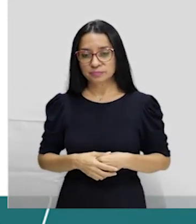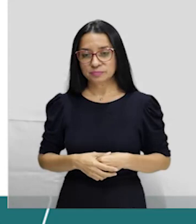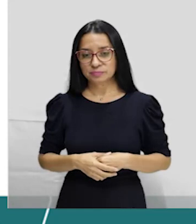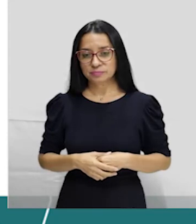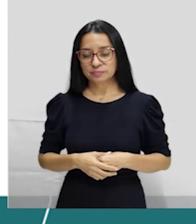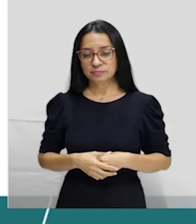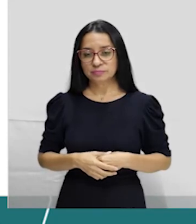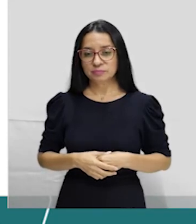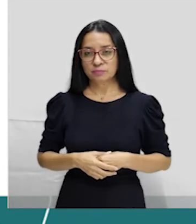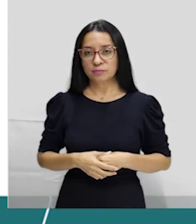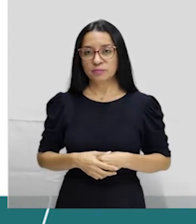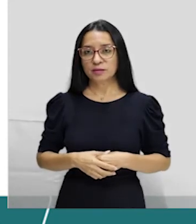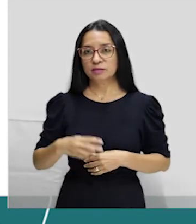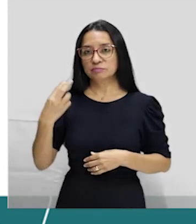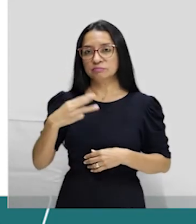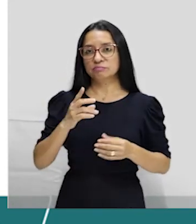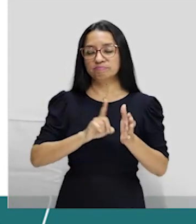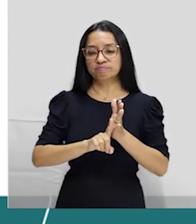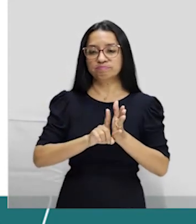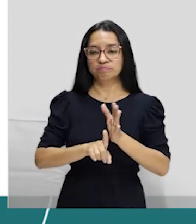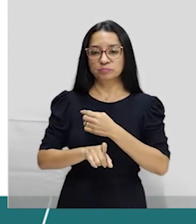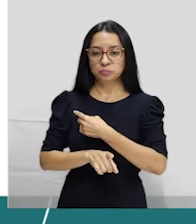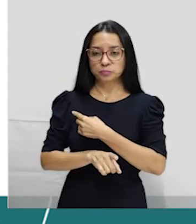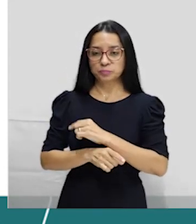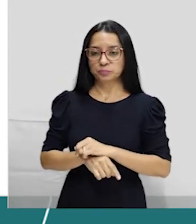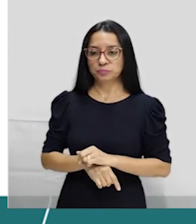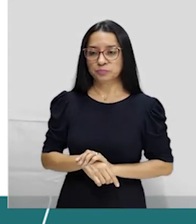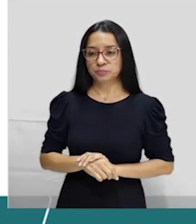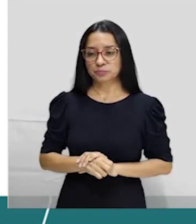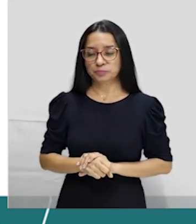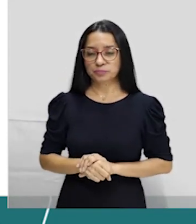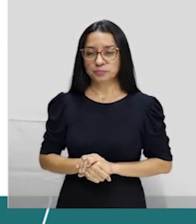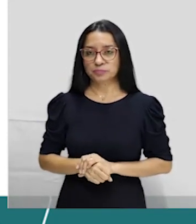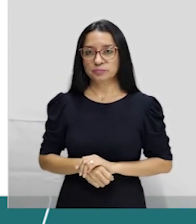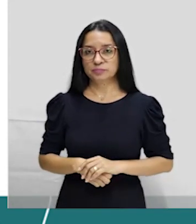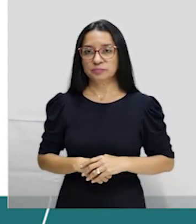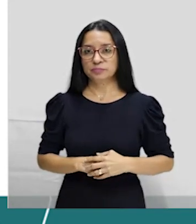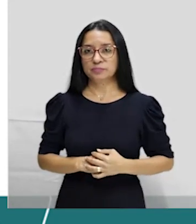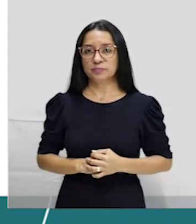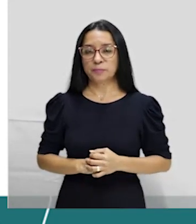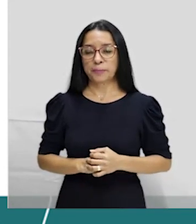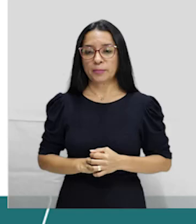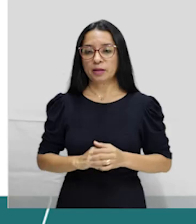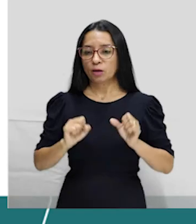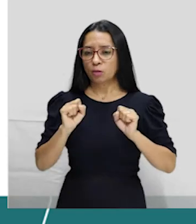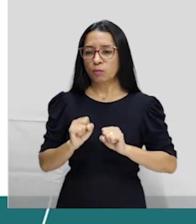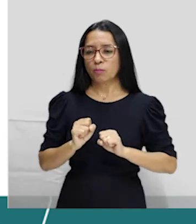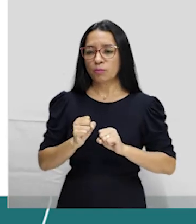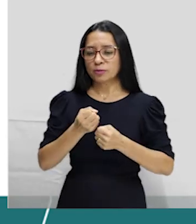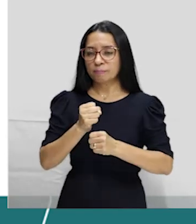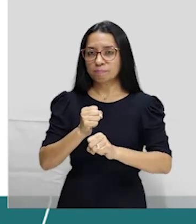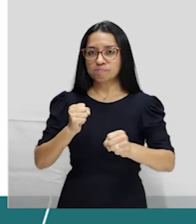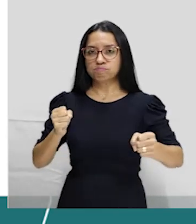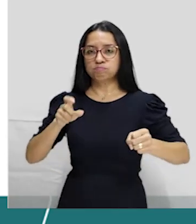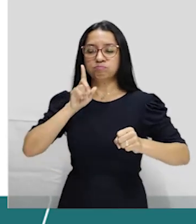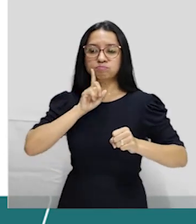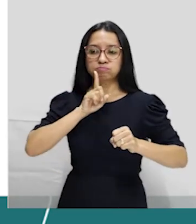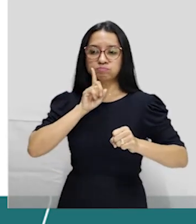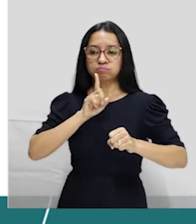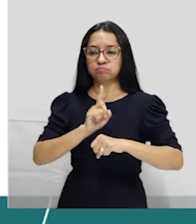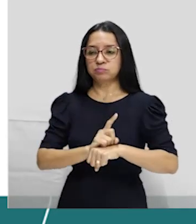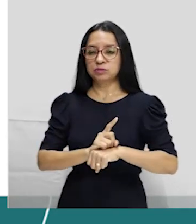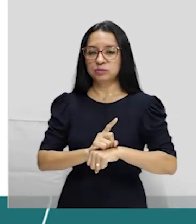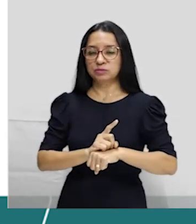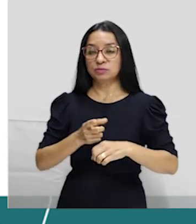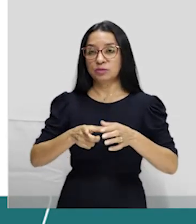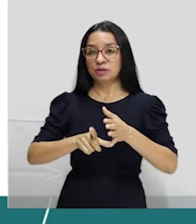Olha o que a terceira questão te diz. Abre aspas. O poder imenso dos Estados Unidos é, antes de tudo,